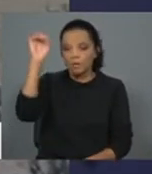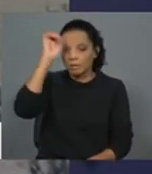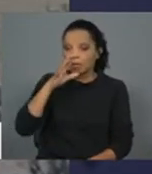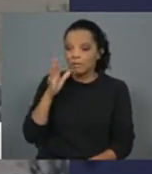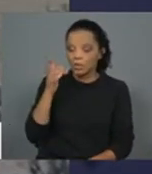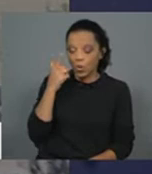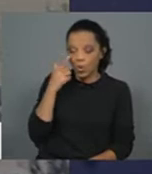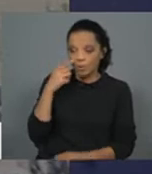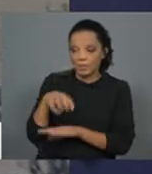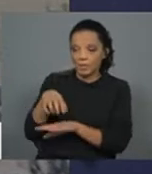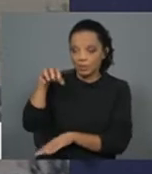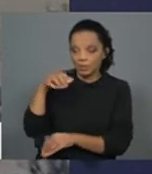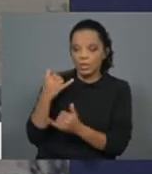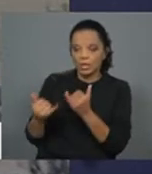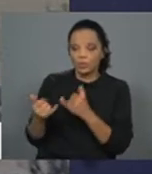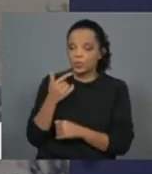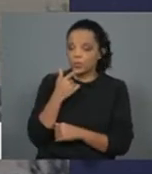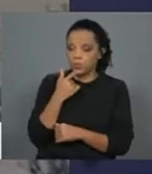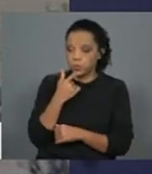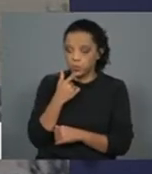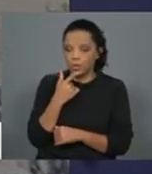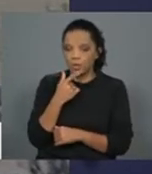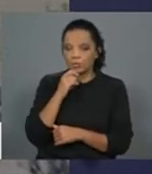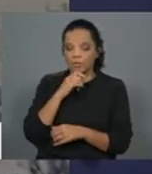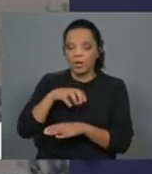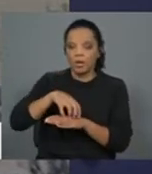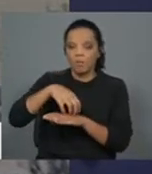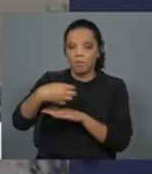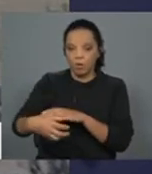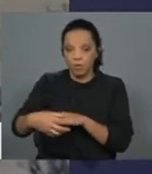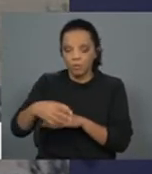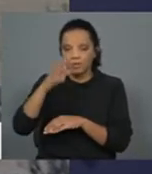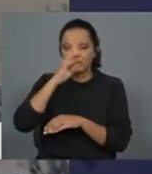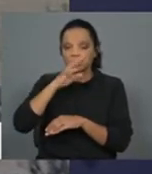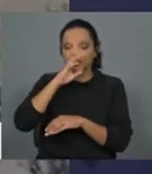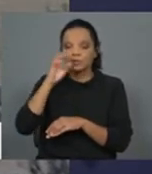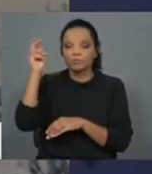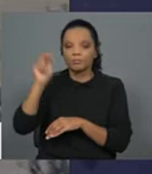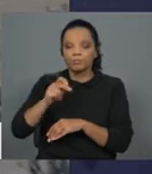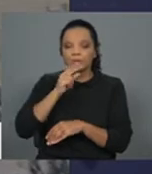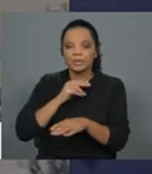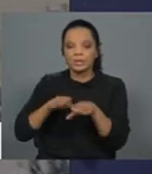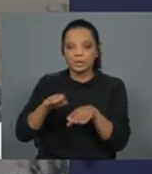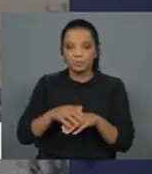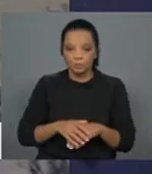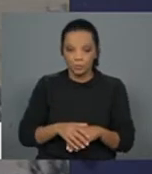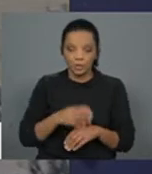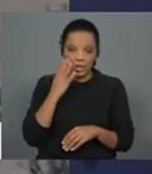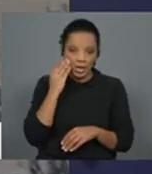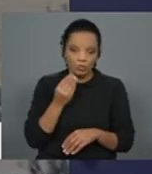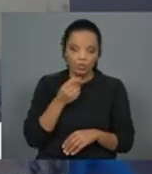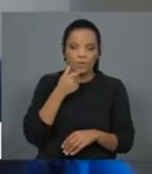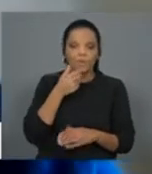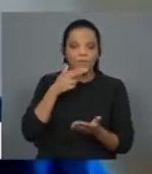que aqueles edifícios tinham riscos elevadíssimos de colapso caso houvesse um sismo. Eu acho que andar a negar a verdade às